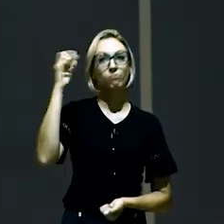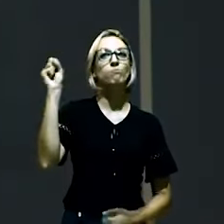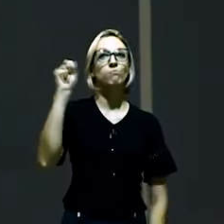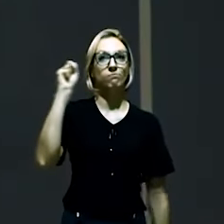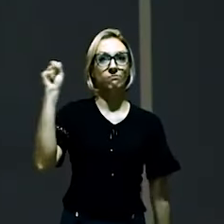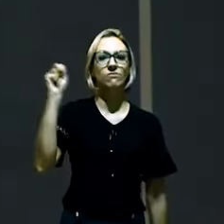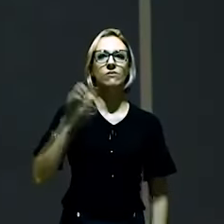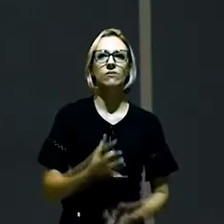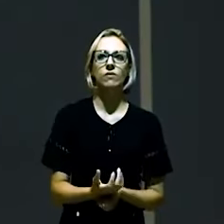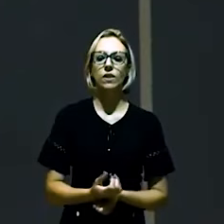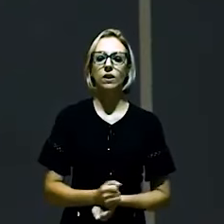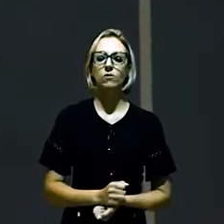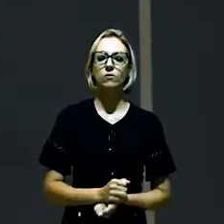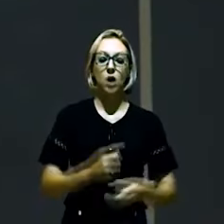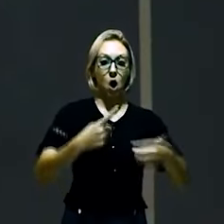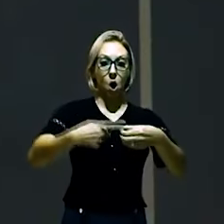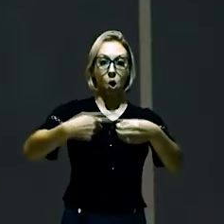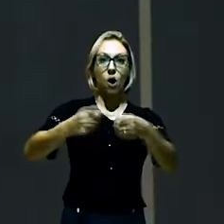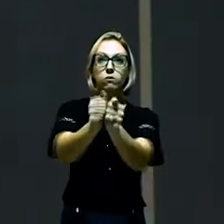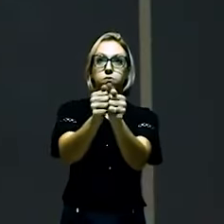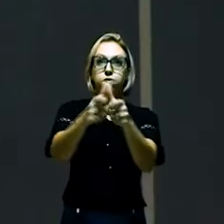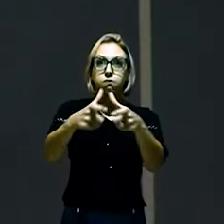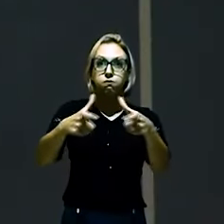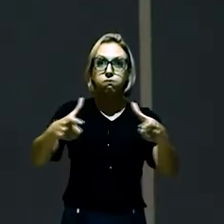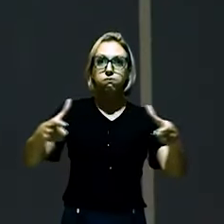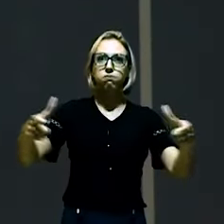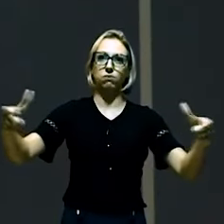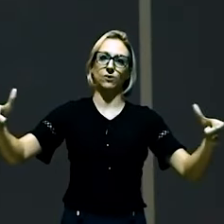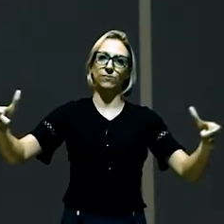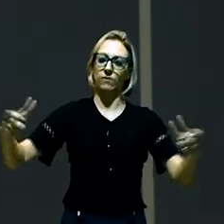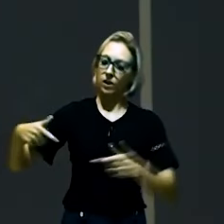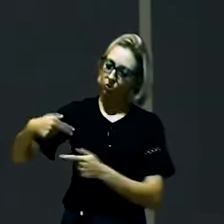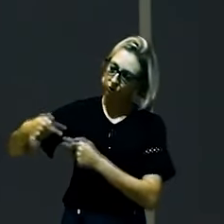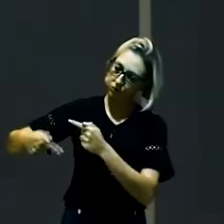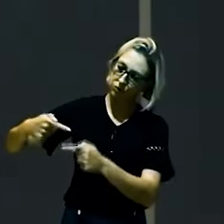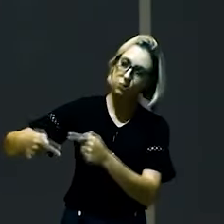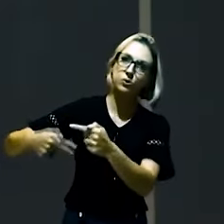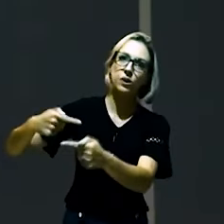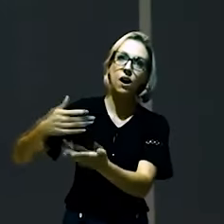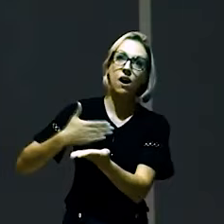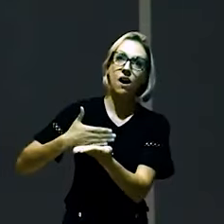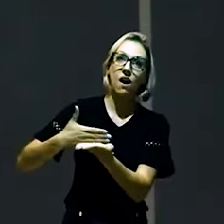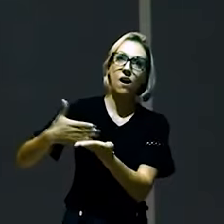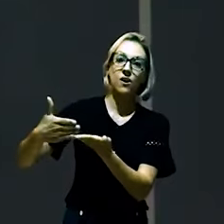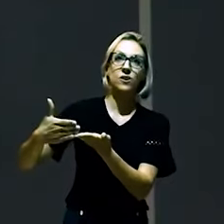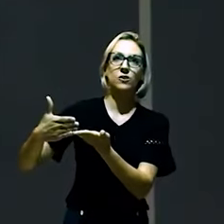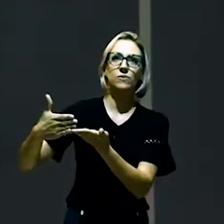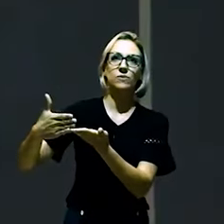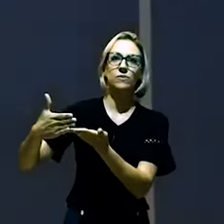Era um reino enorme. Começou com Saul, e nós fizemos um mapinha para você tentar